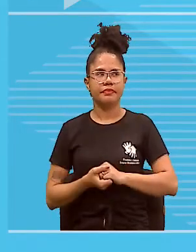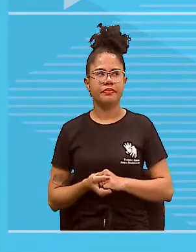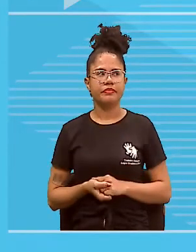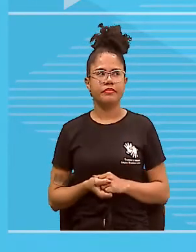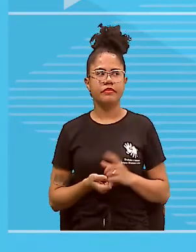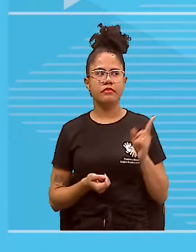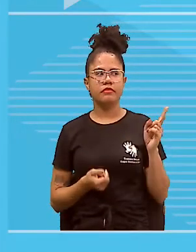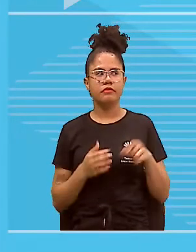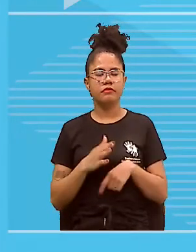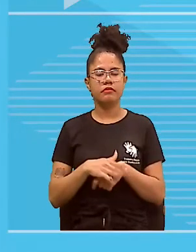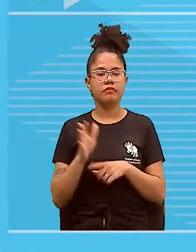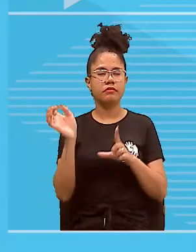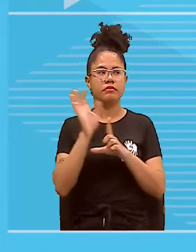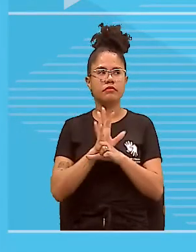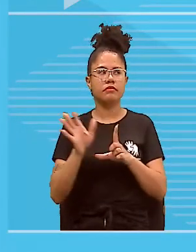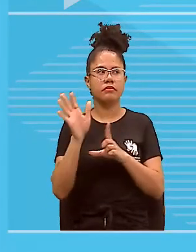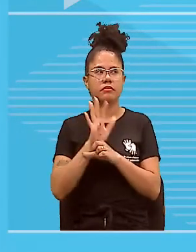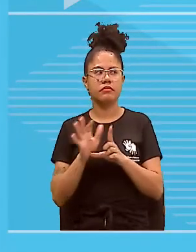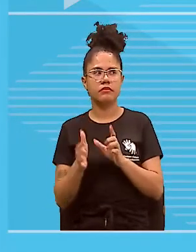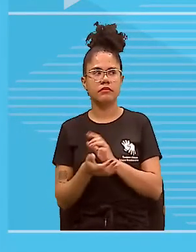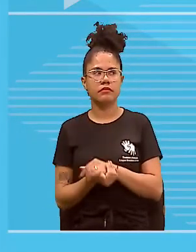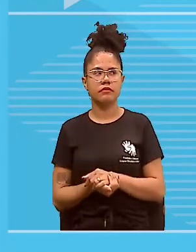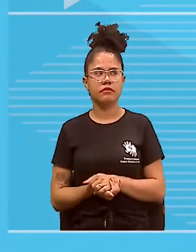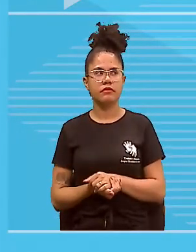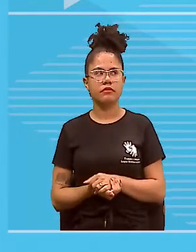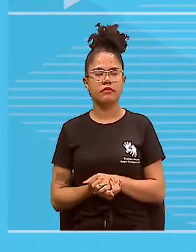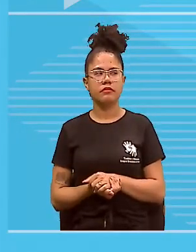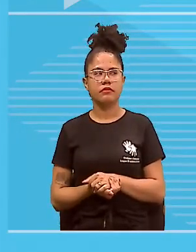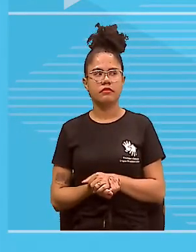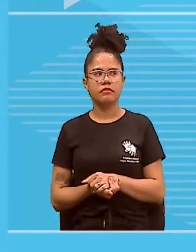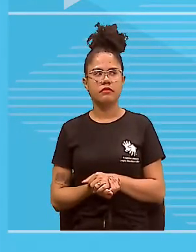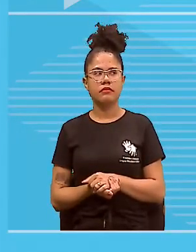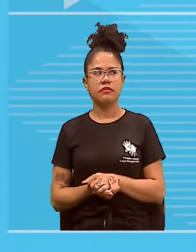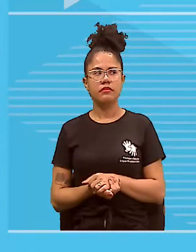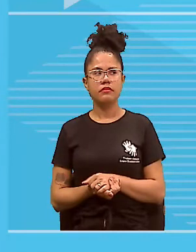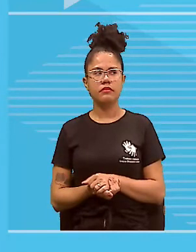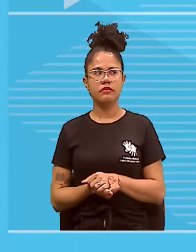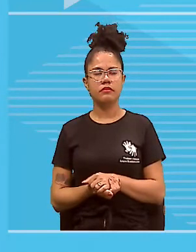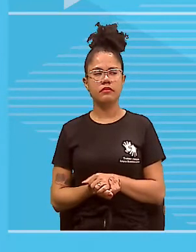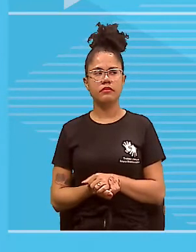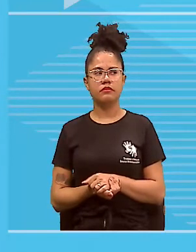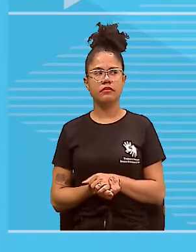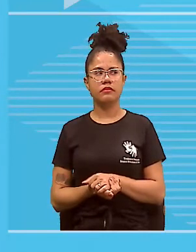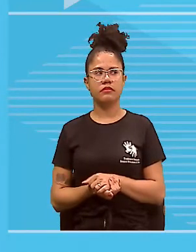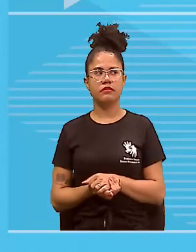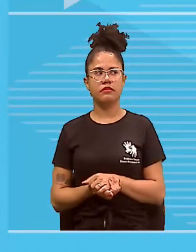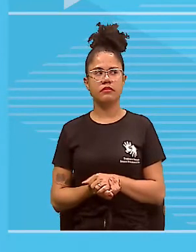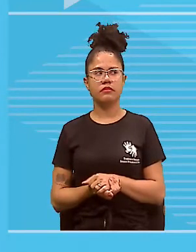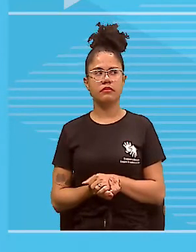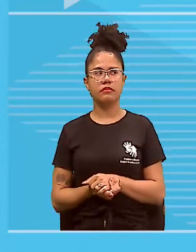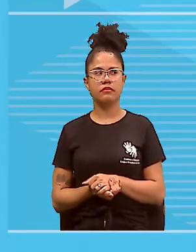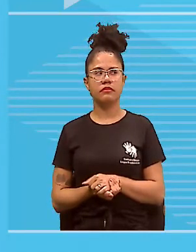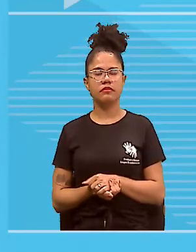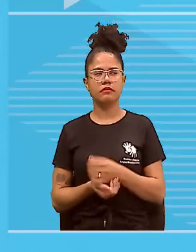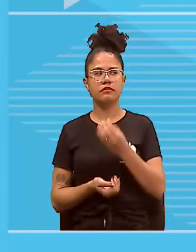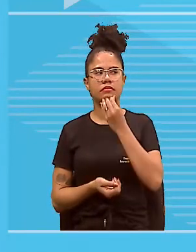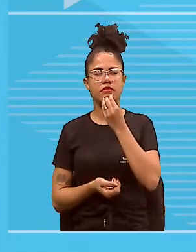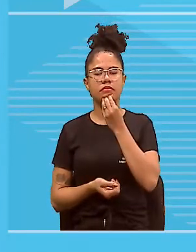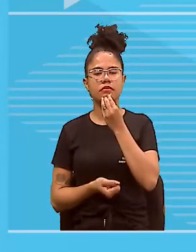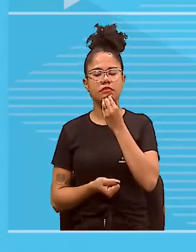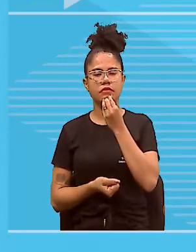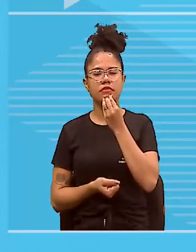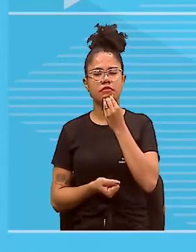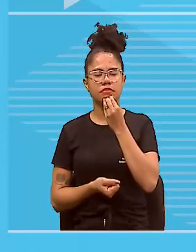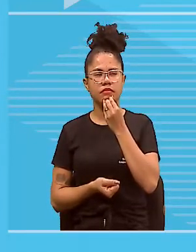mas imagens olha aí olha o maior sucesso da temporada fio de helanca ainda existe elanca